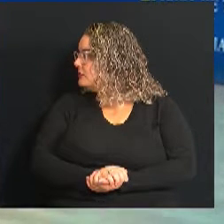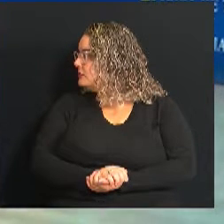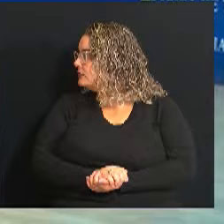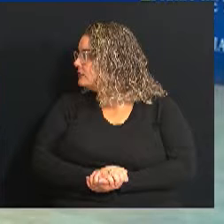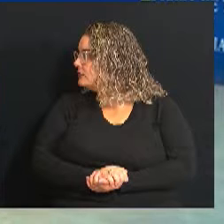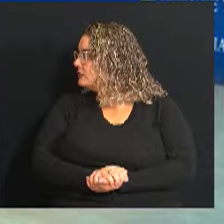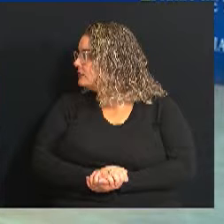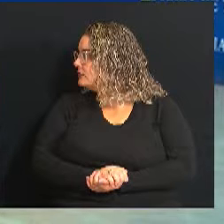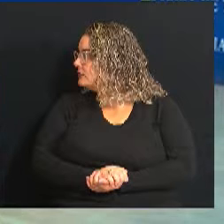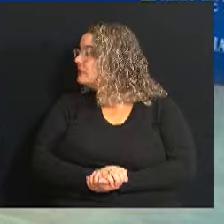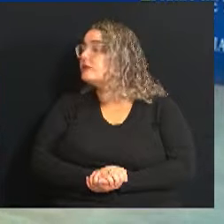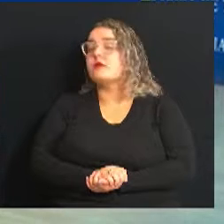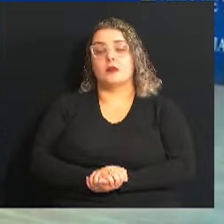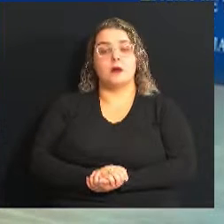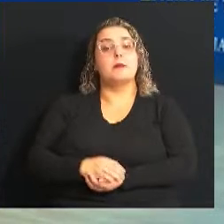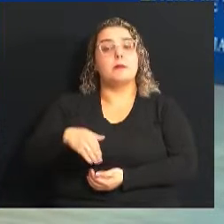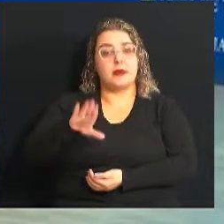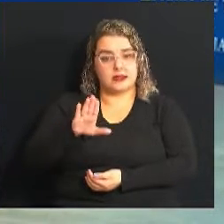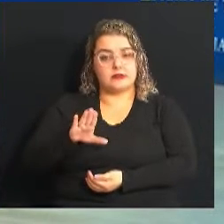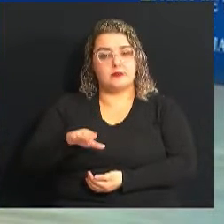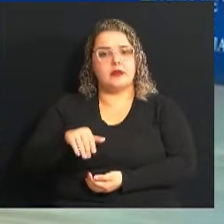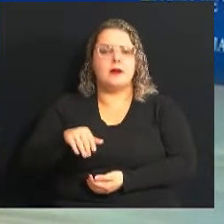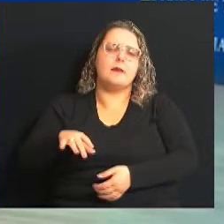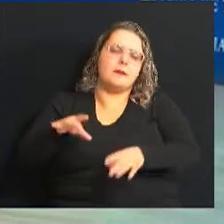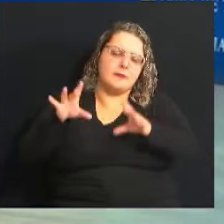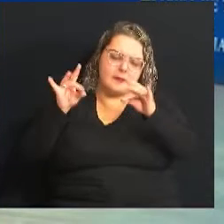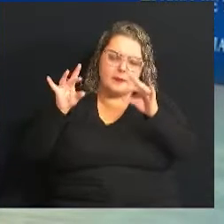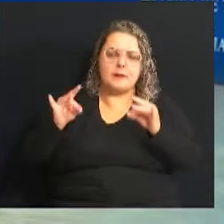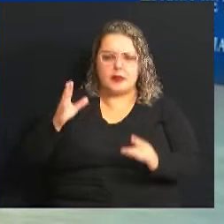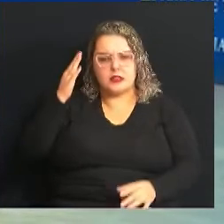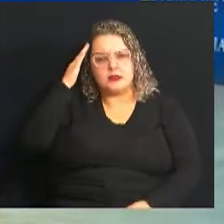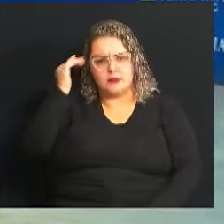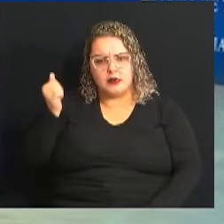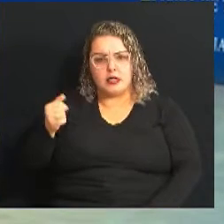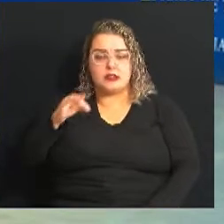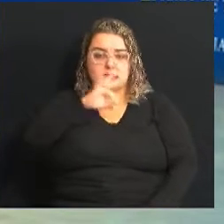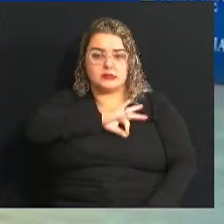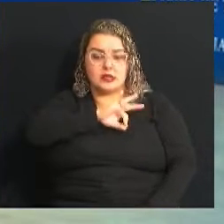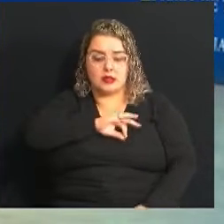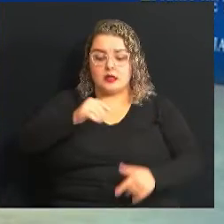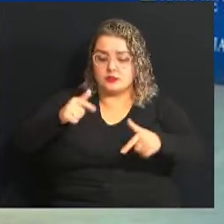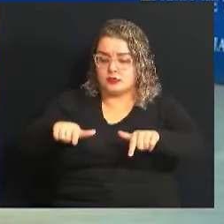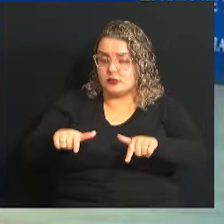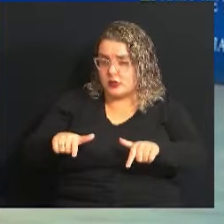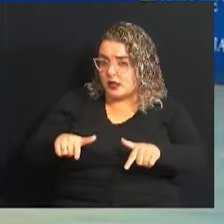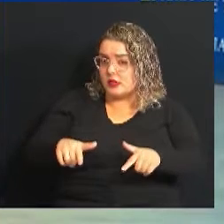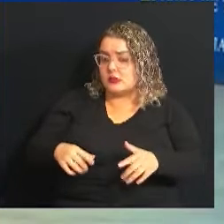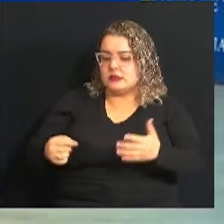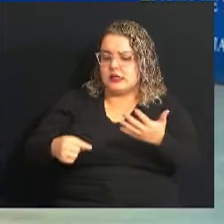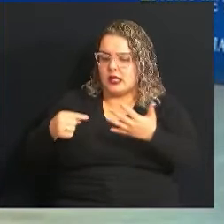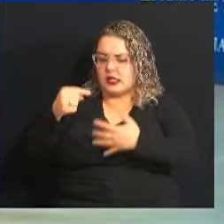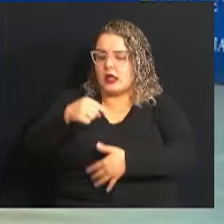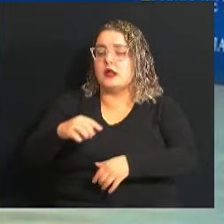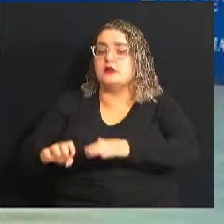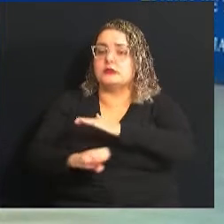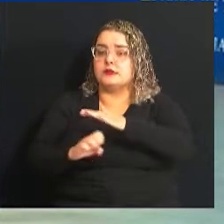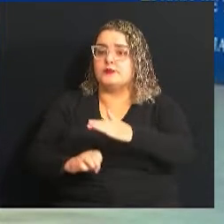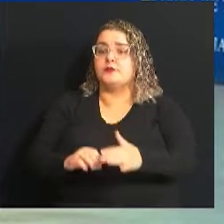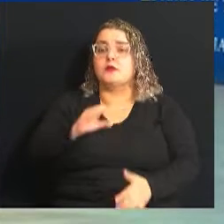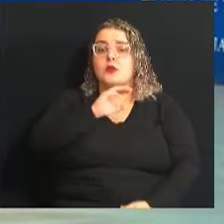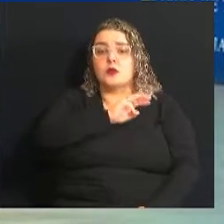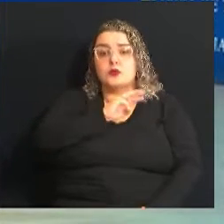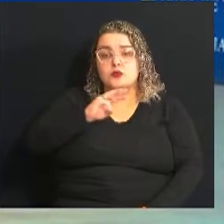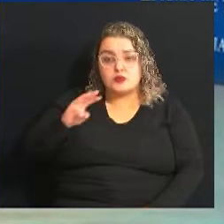porta. Para saber os detalhes, como requisitos, salários e localização da empresa, basta acessar o site do CEPAT no